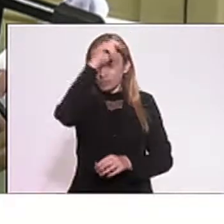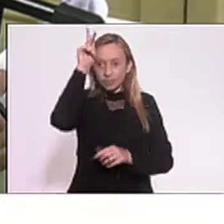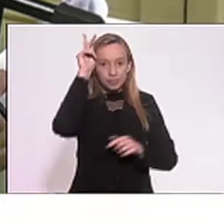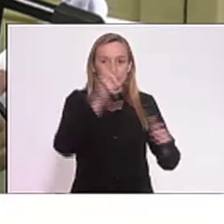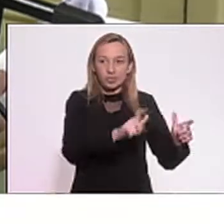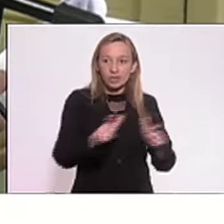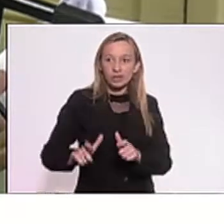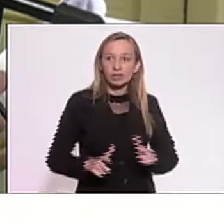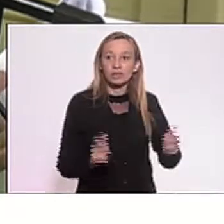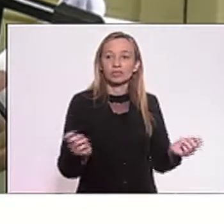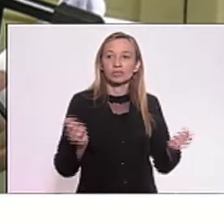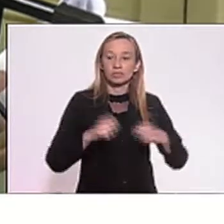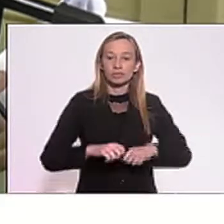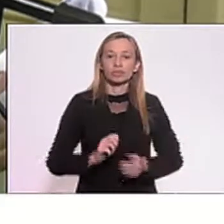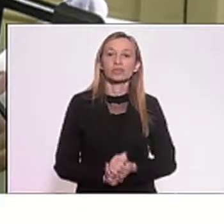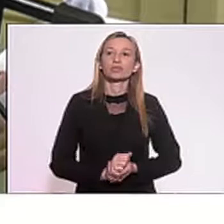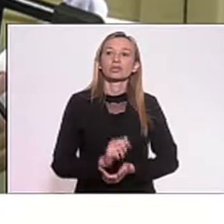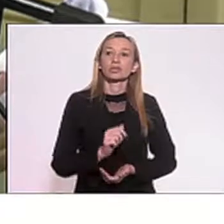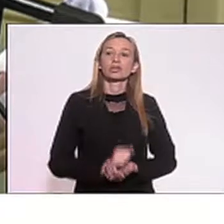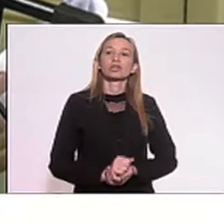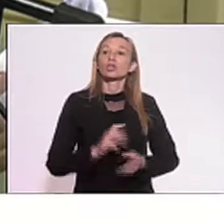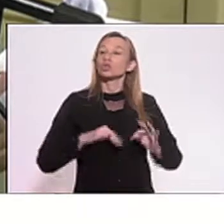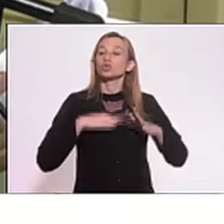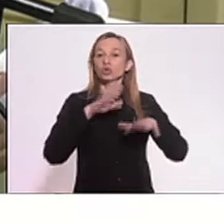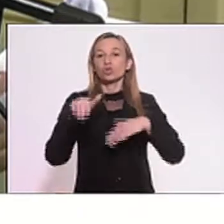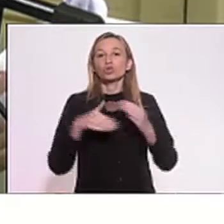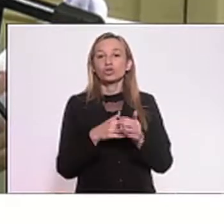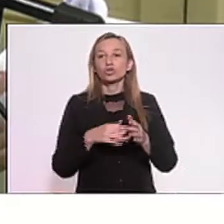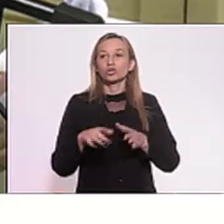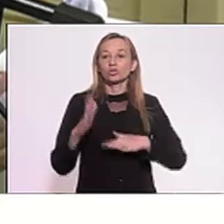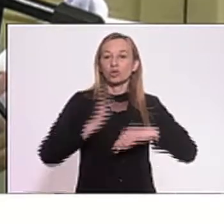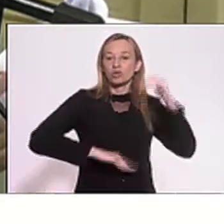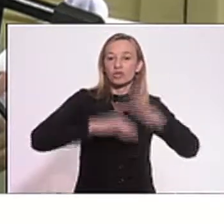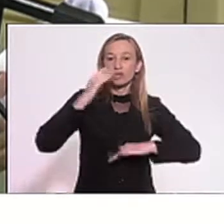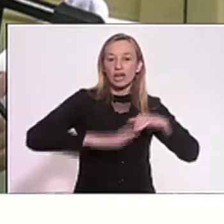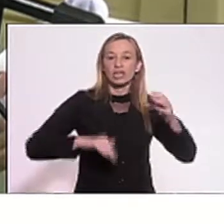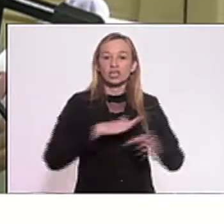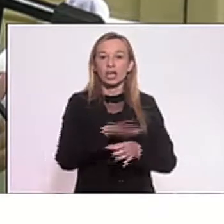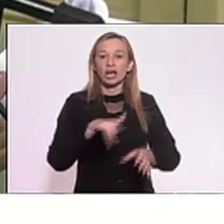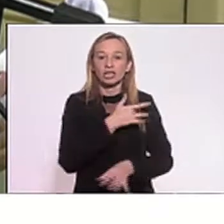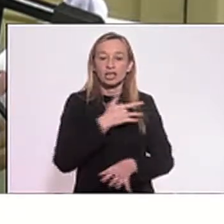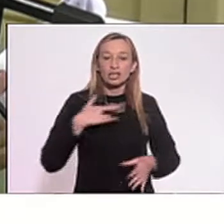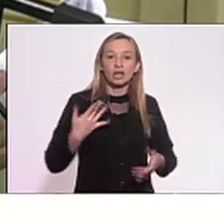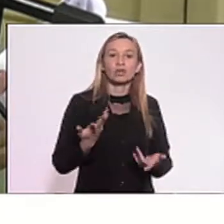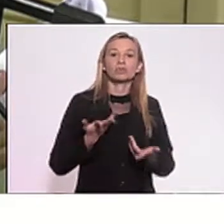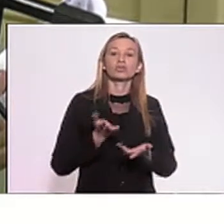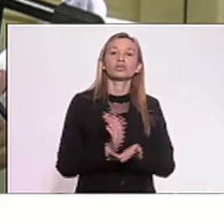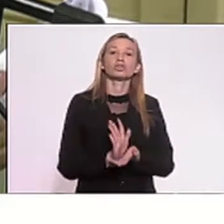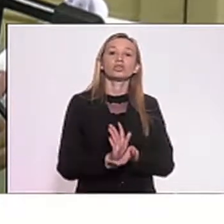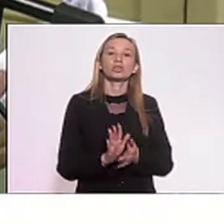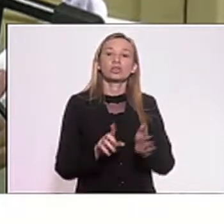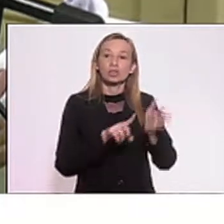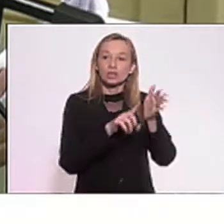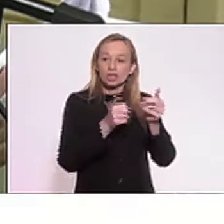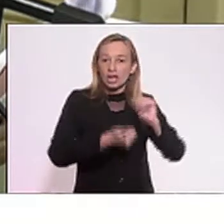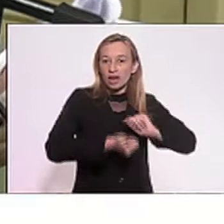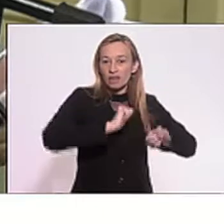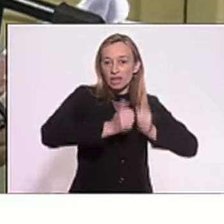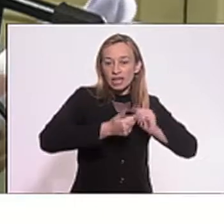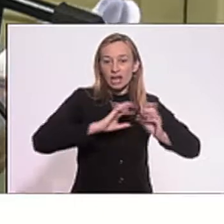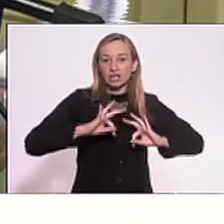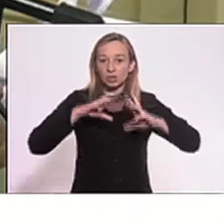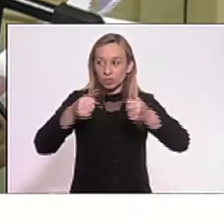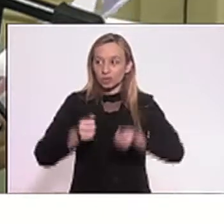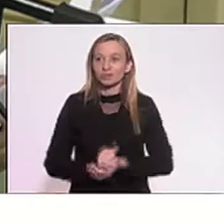capacitar periodicamente todos os profissionais de saúde, definindo formas de avaliar o cumprimento dessas